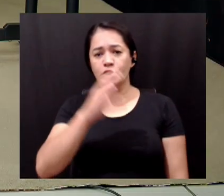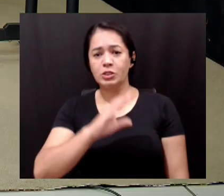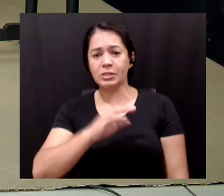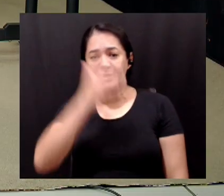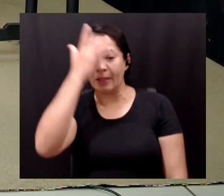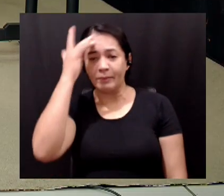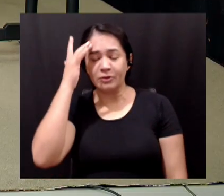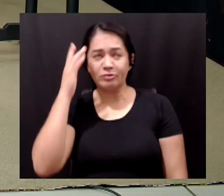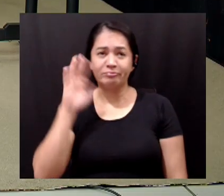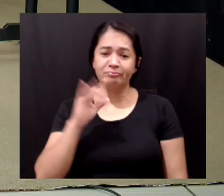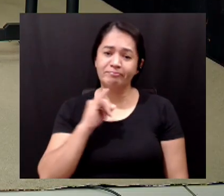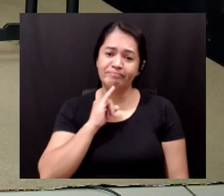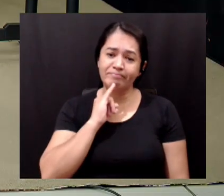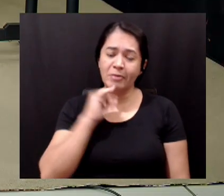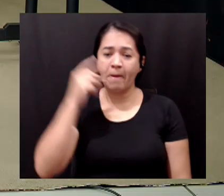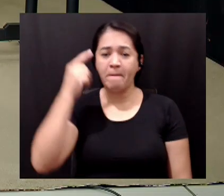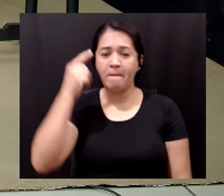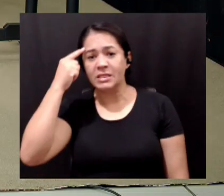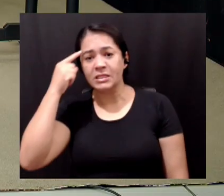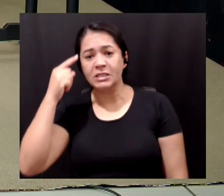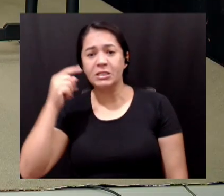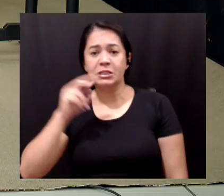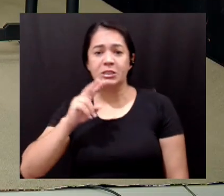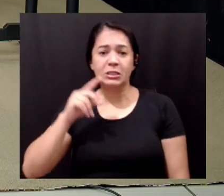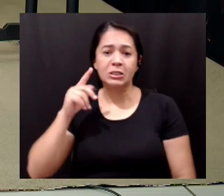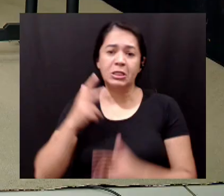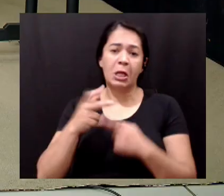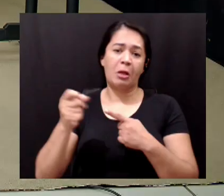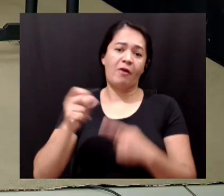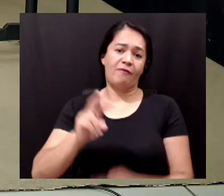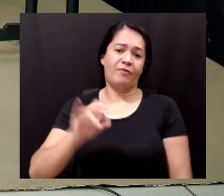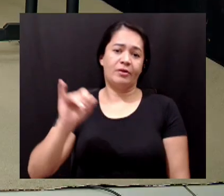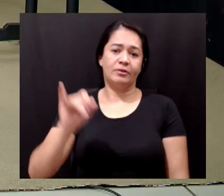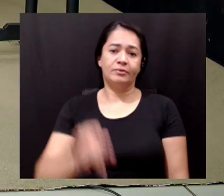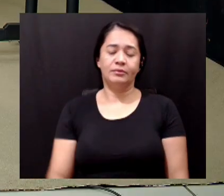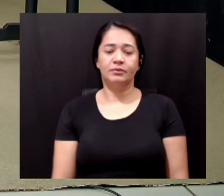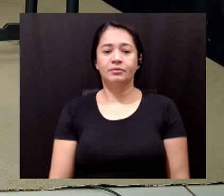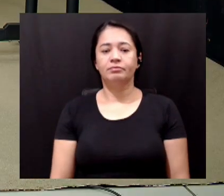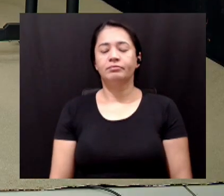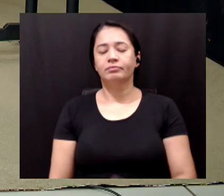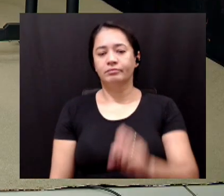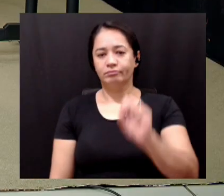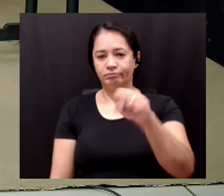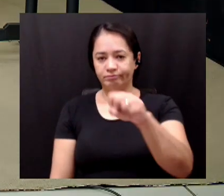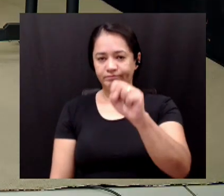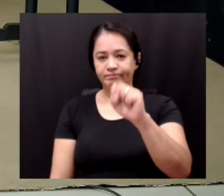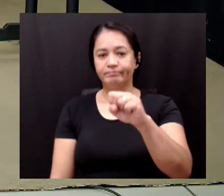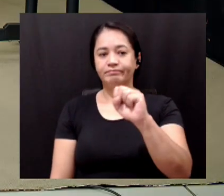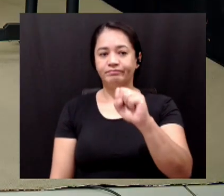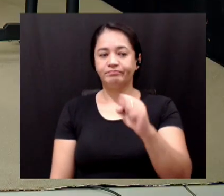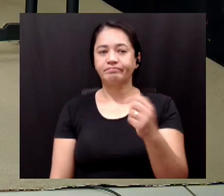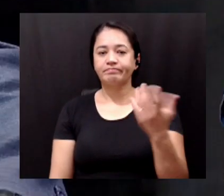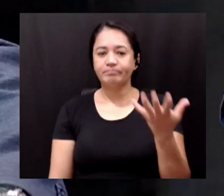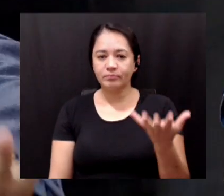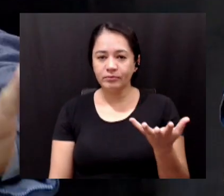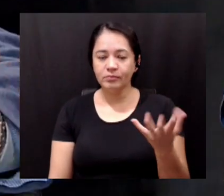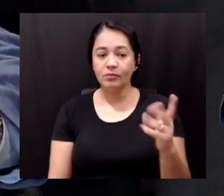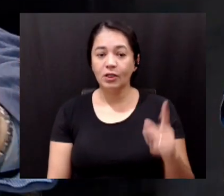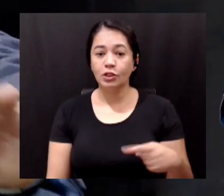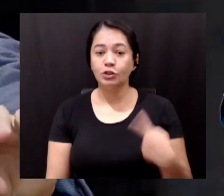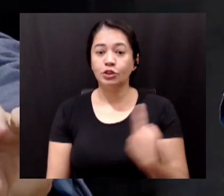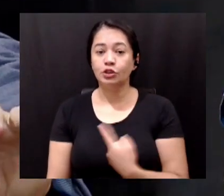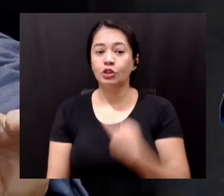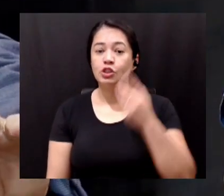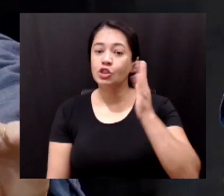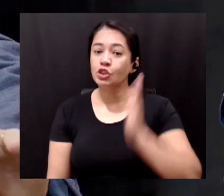que vai ganhar nesse mercado de apostas? Excelente colocação, Rúbia. É o que já comentei, né? Ninguém vai